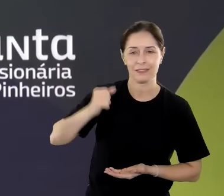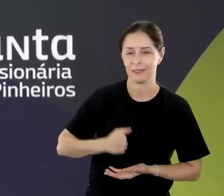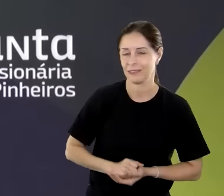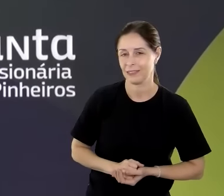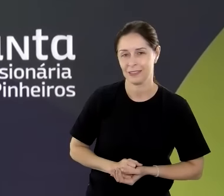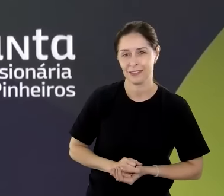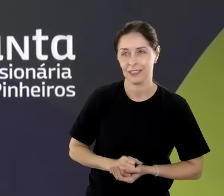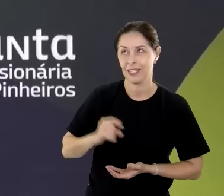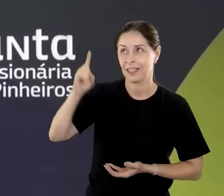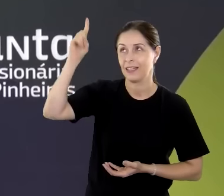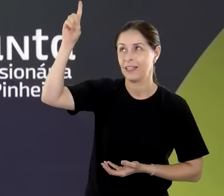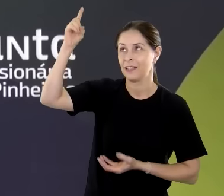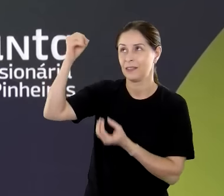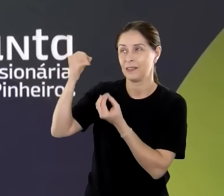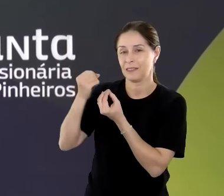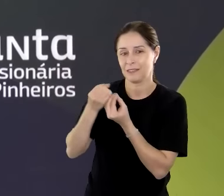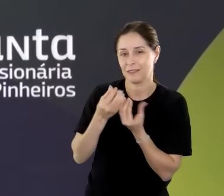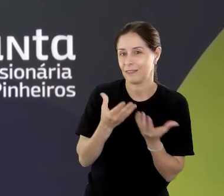Ele te deu a vida.